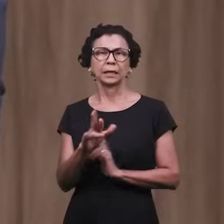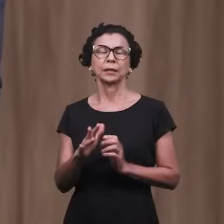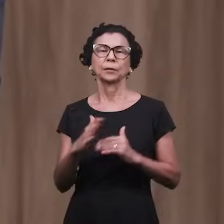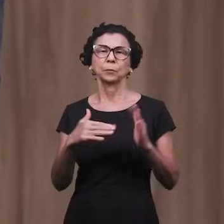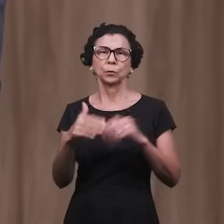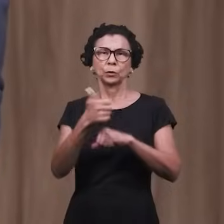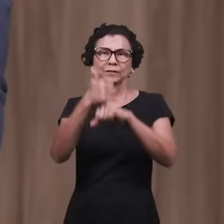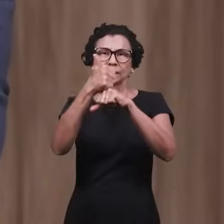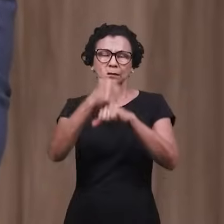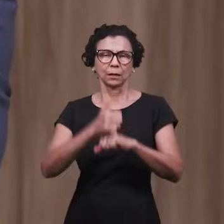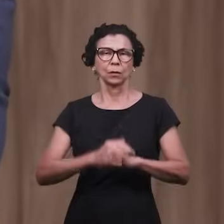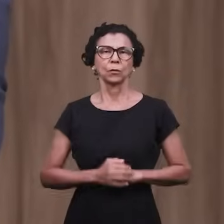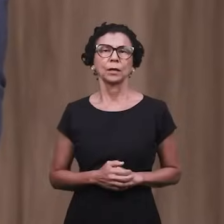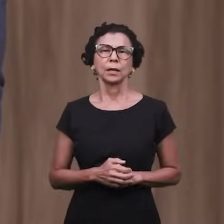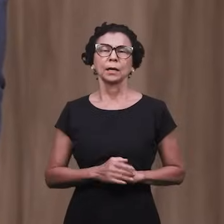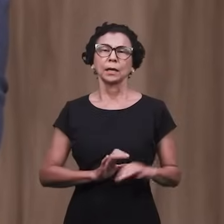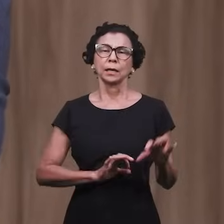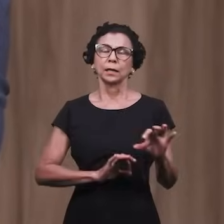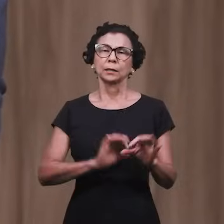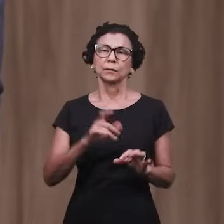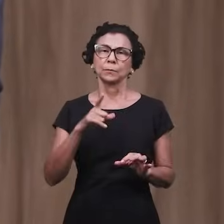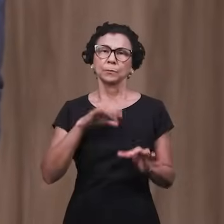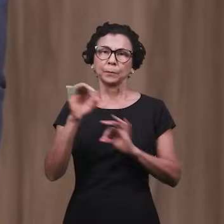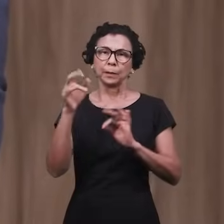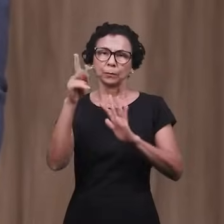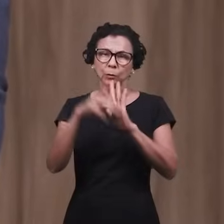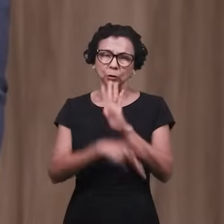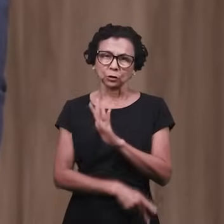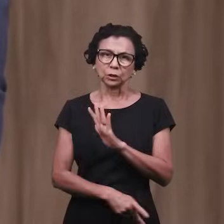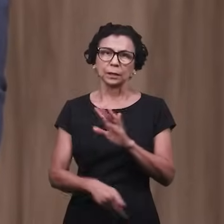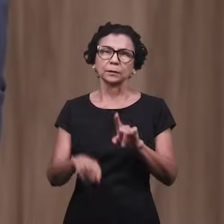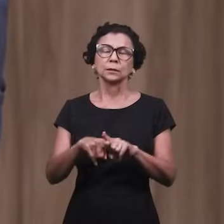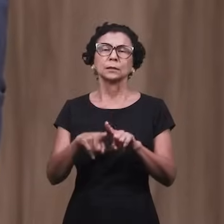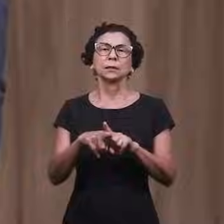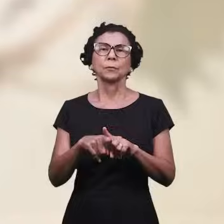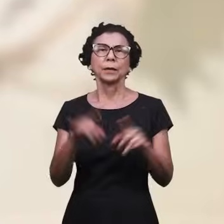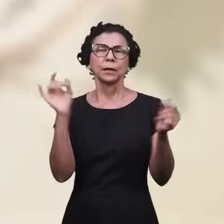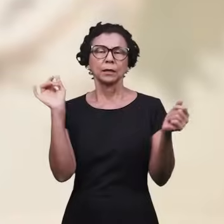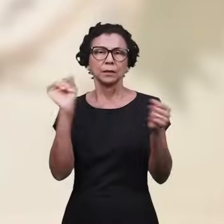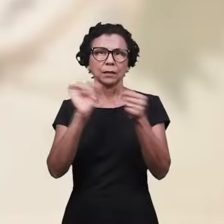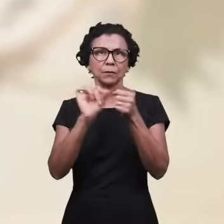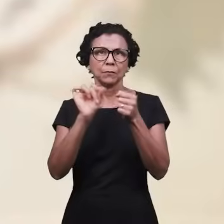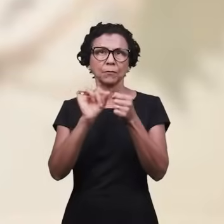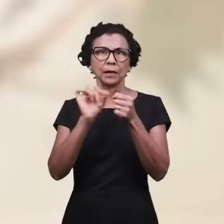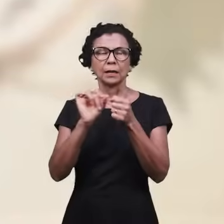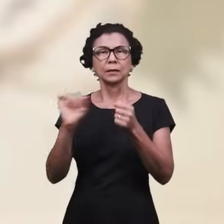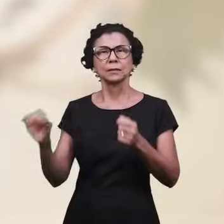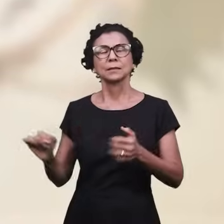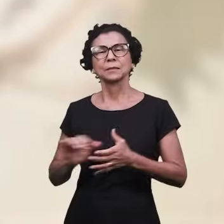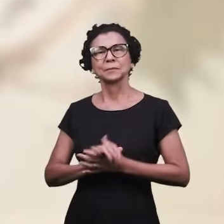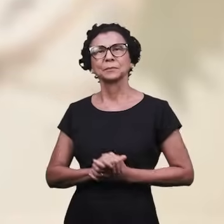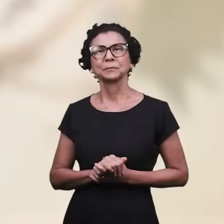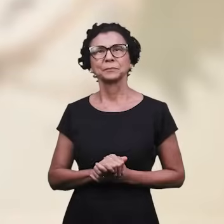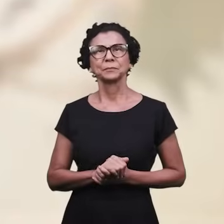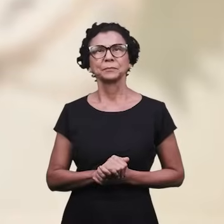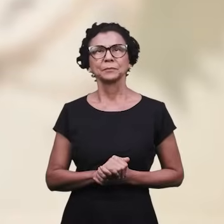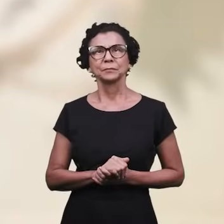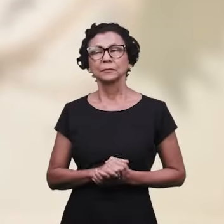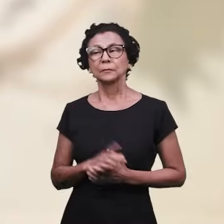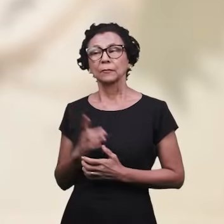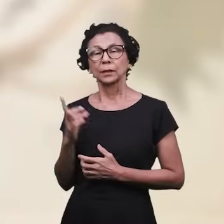também conserta instrumentos, né? Uhum. Então, essa é a minha profissão. Essa é a profissão, luthier. Então, o